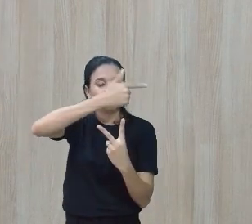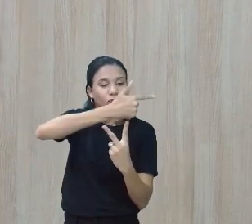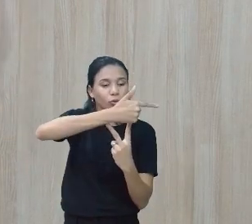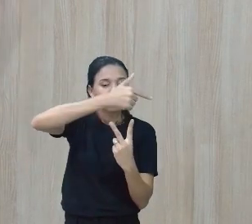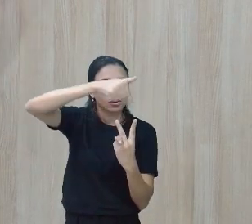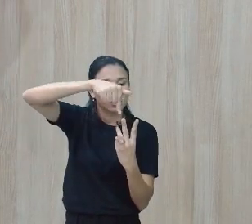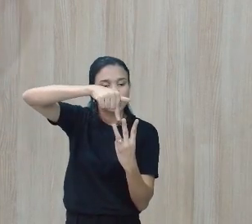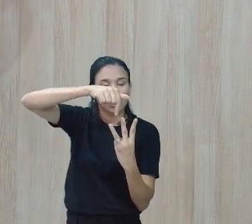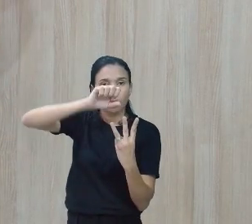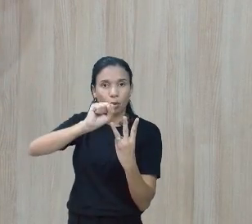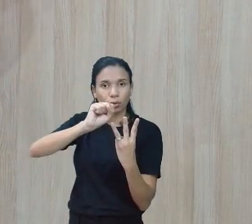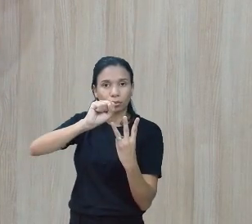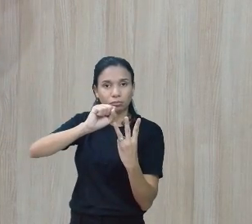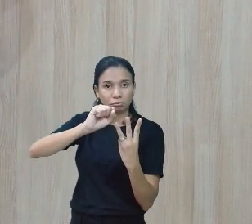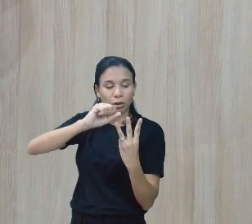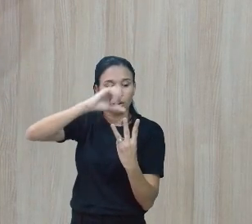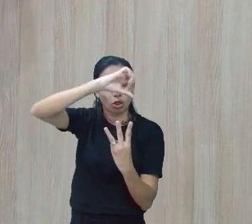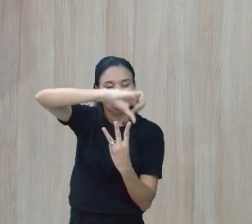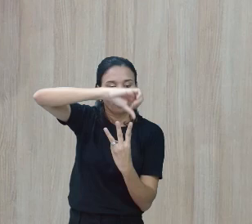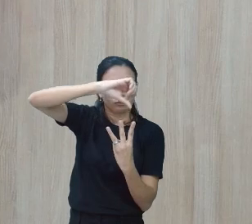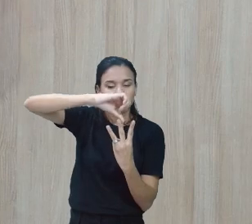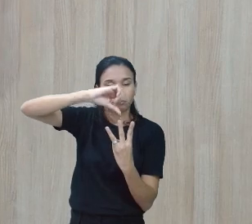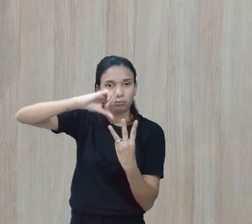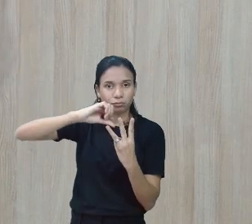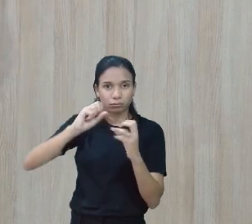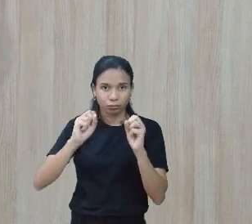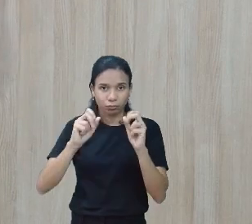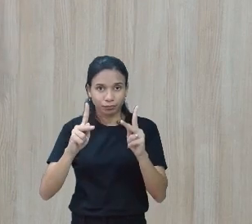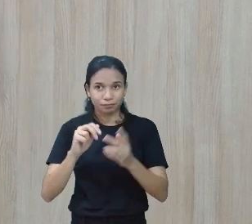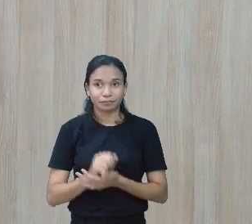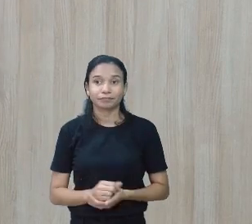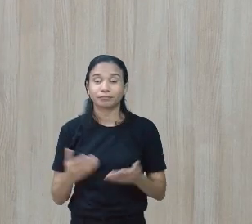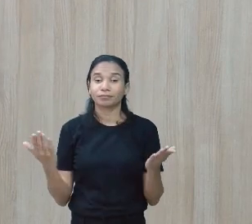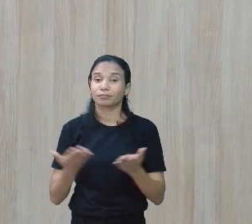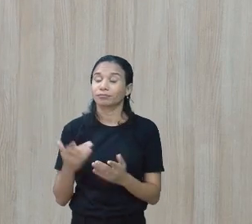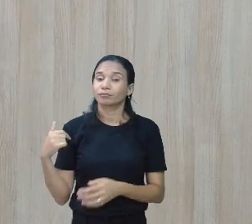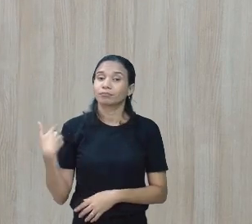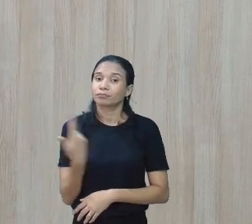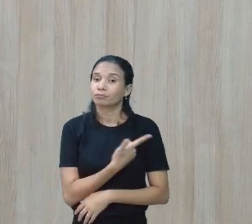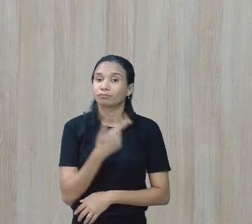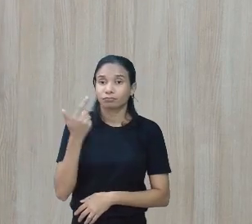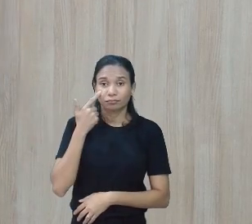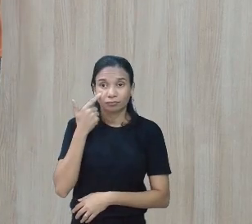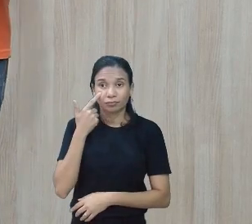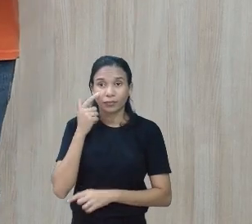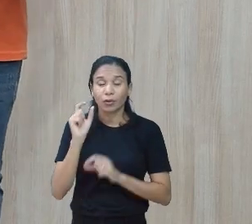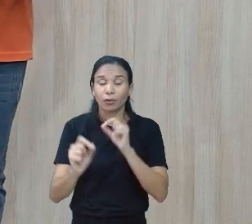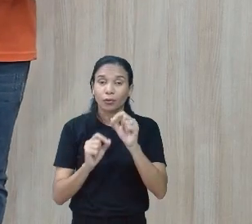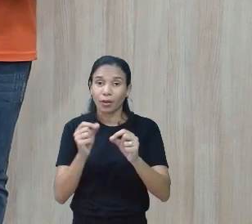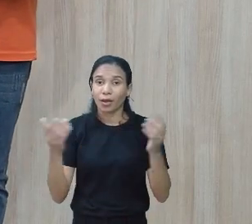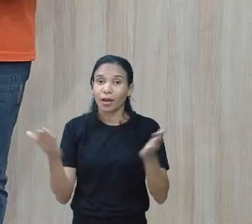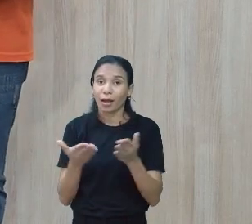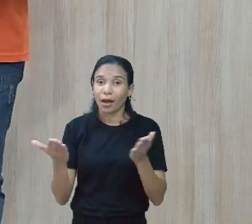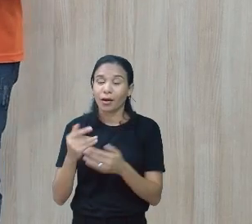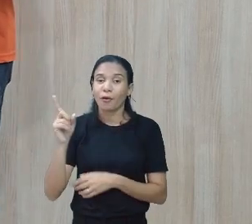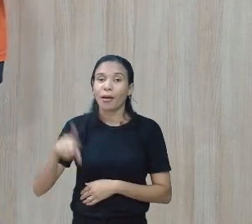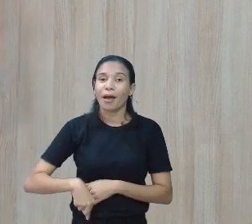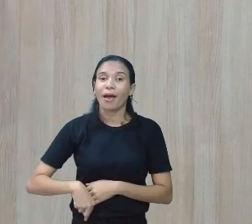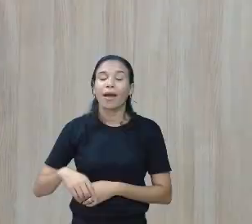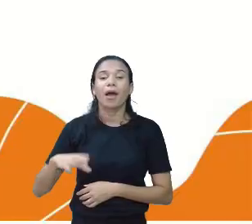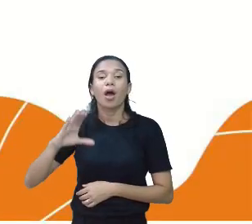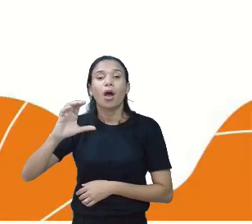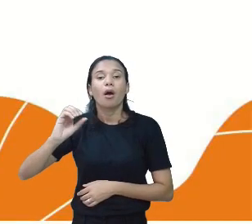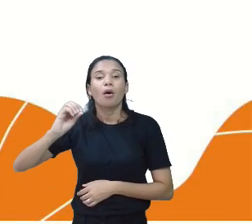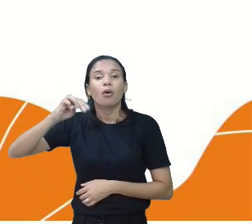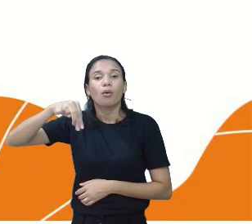999. Tranquilo, gente? Beleza? Então, bora aí para a outra, que é a dízima periódica composta. O que